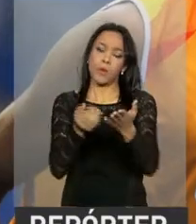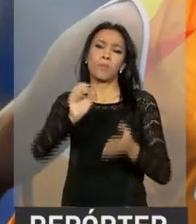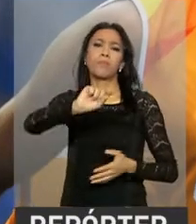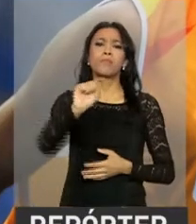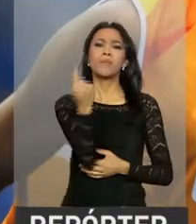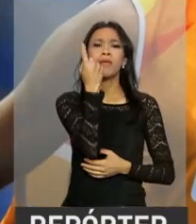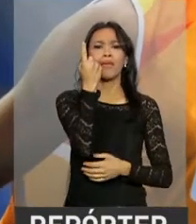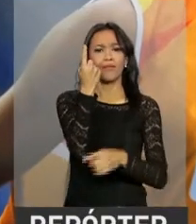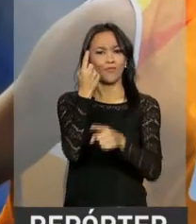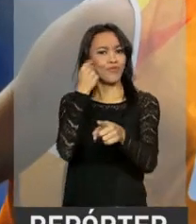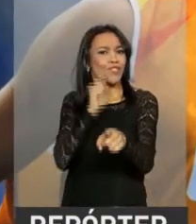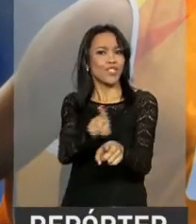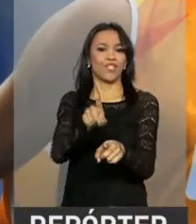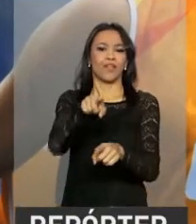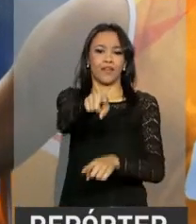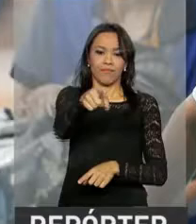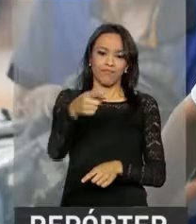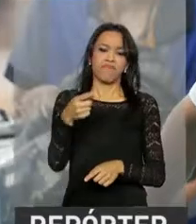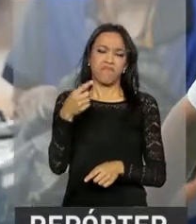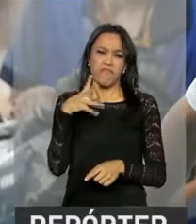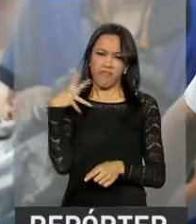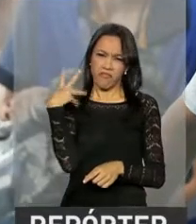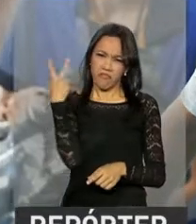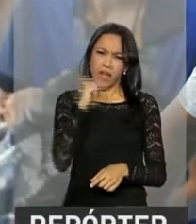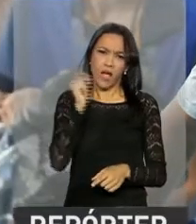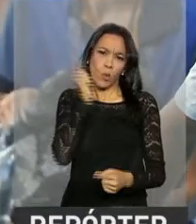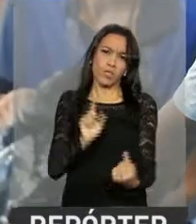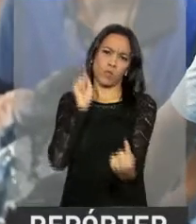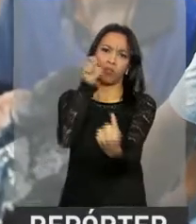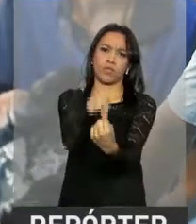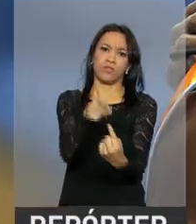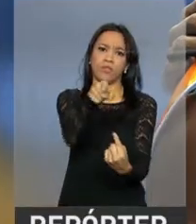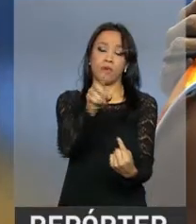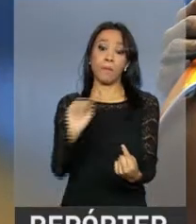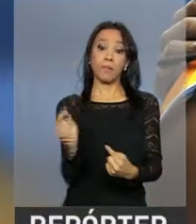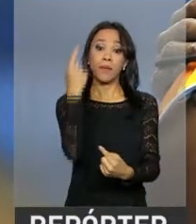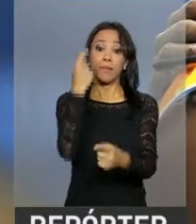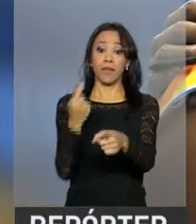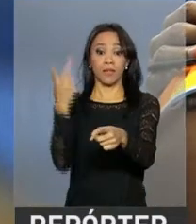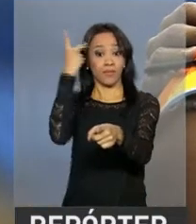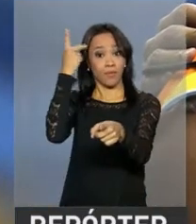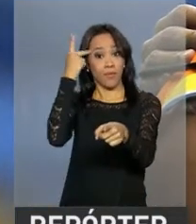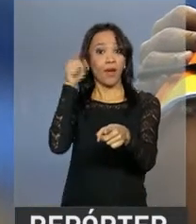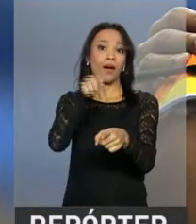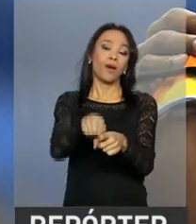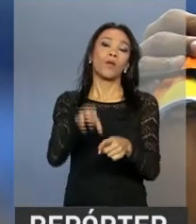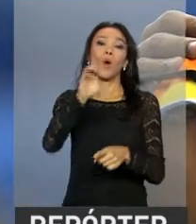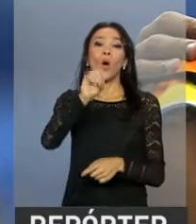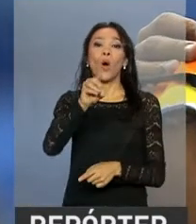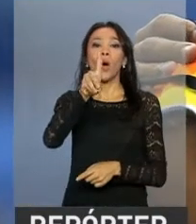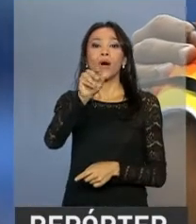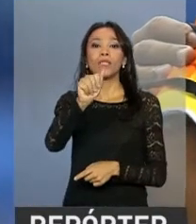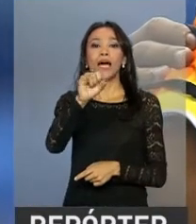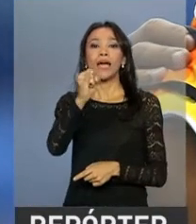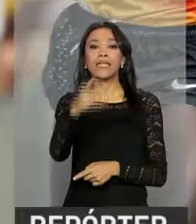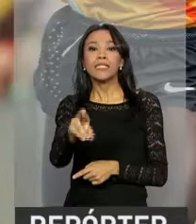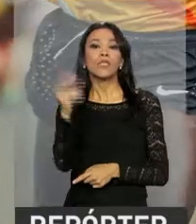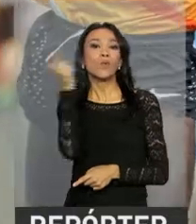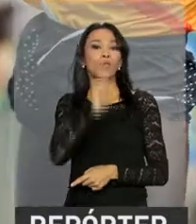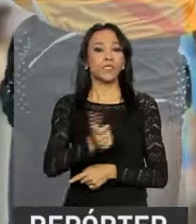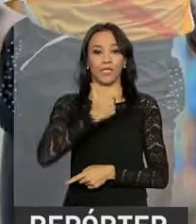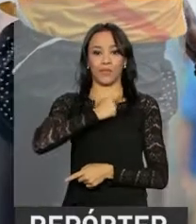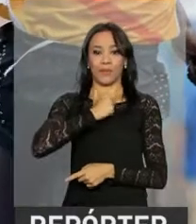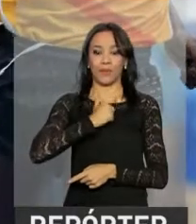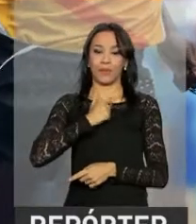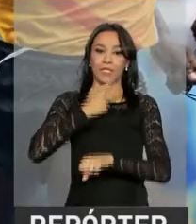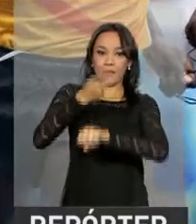nossos atletas mostraram que vão em busca desse objetivo a primeira veio do paulista o Dair Santos que ganhou a de prata na prova